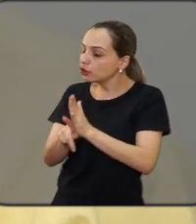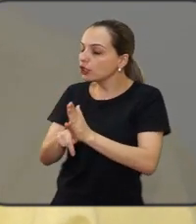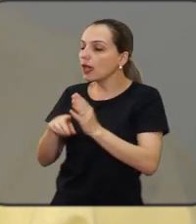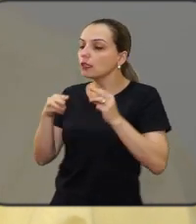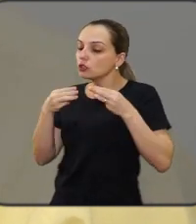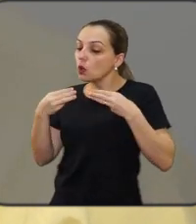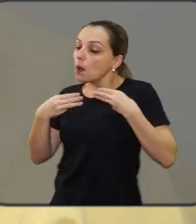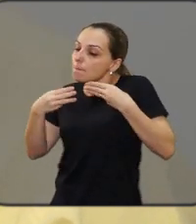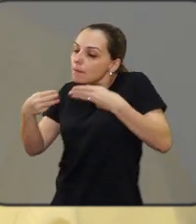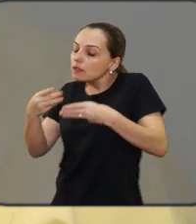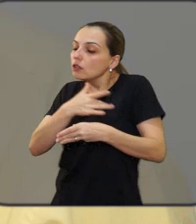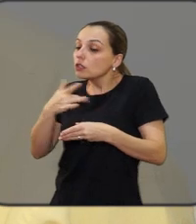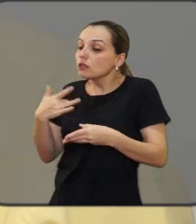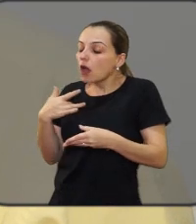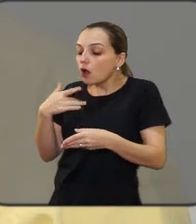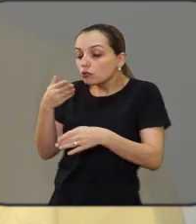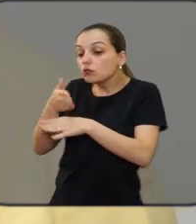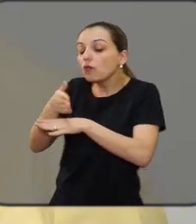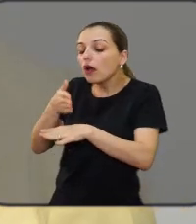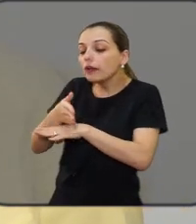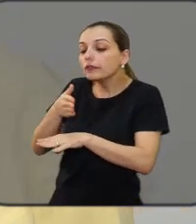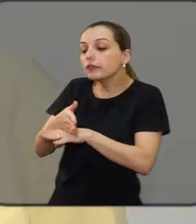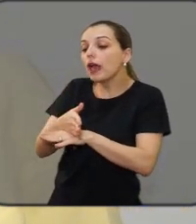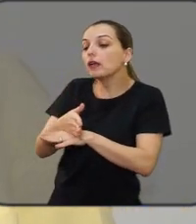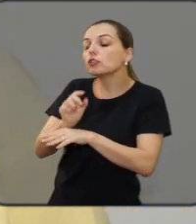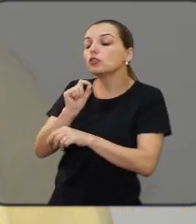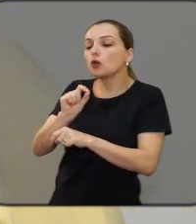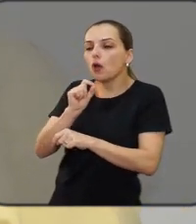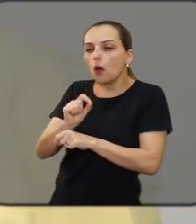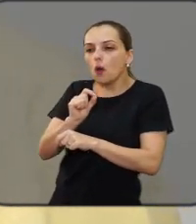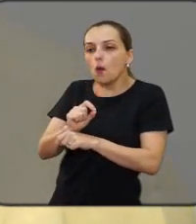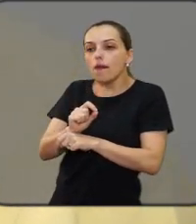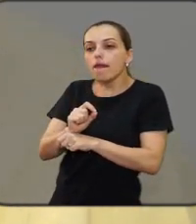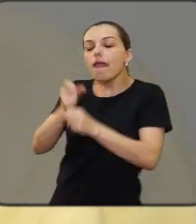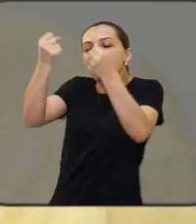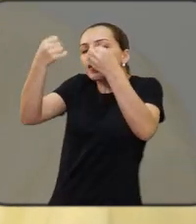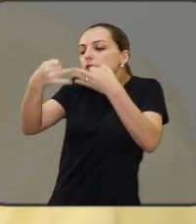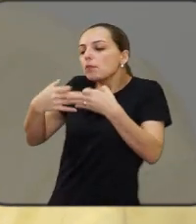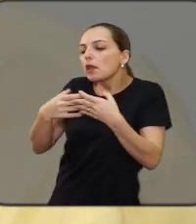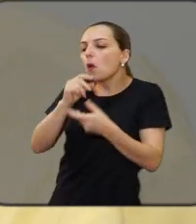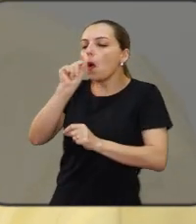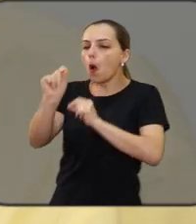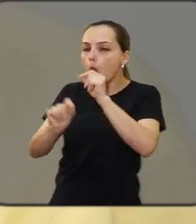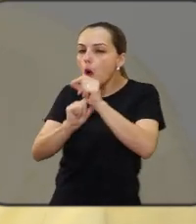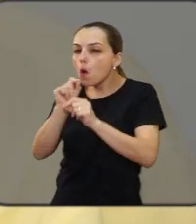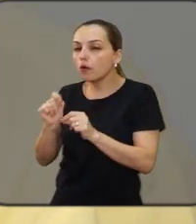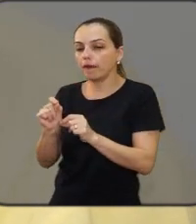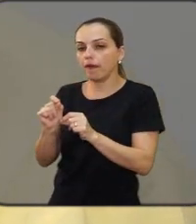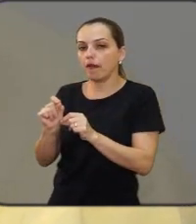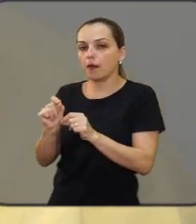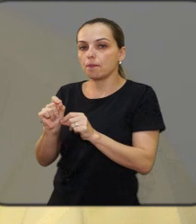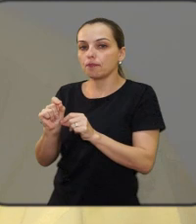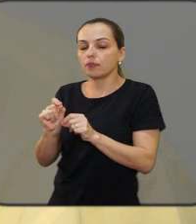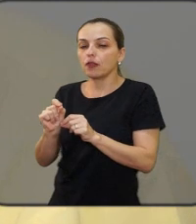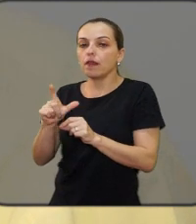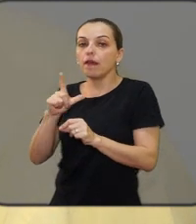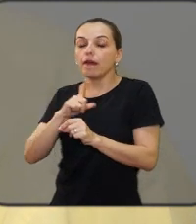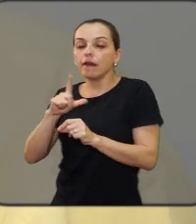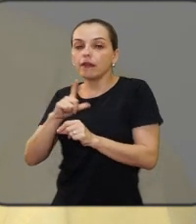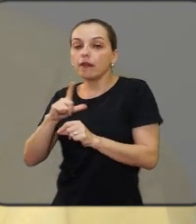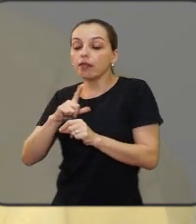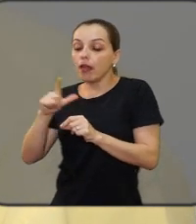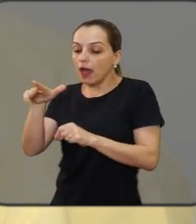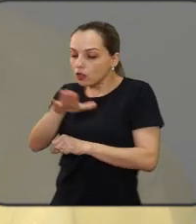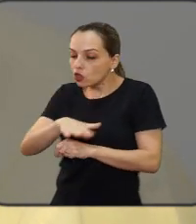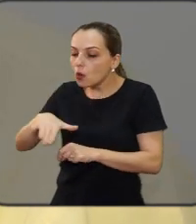Ministério da Saúde veio aí. E aí eu fiz a pergunta. Ele falou, aí eu fiquei questionando, mas por que você está fazendo essa pergunta? Ah, é porque está do lado de